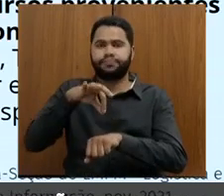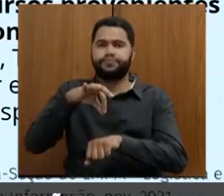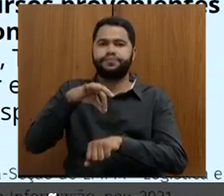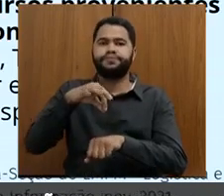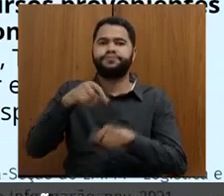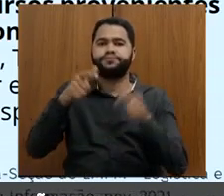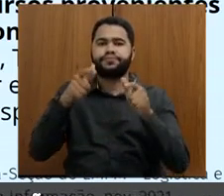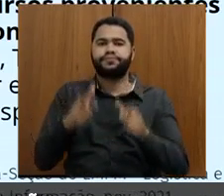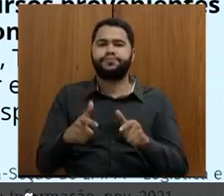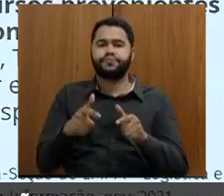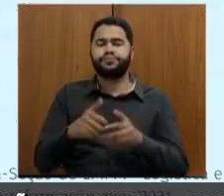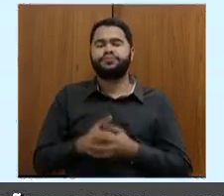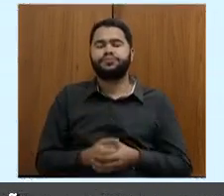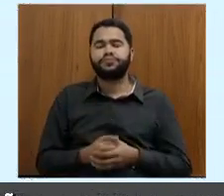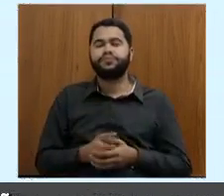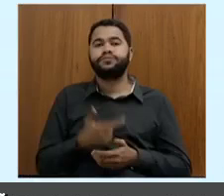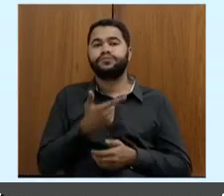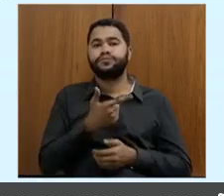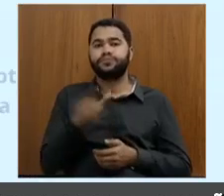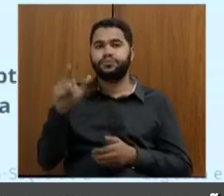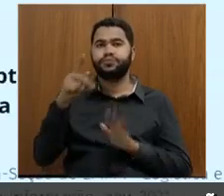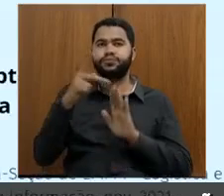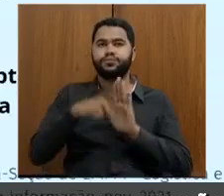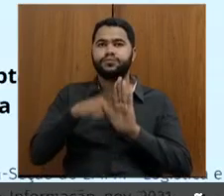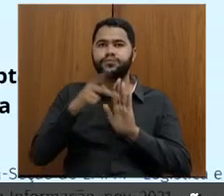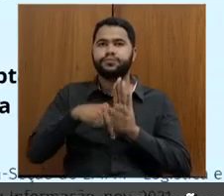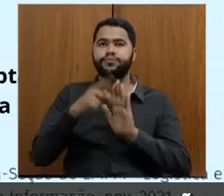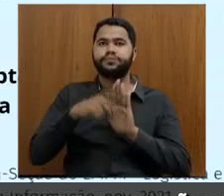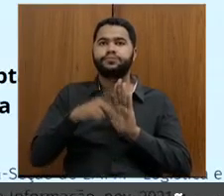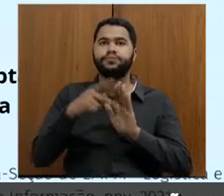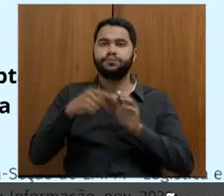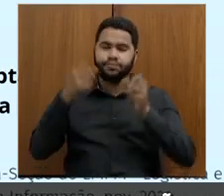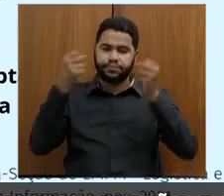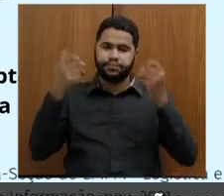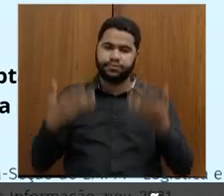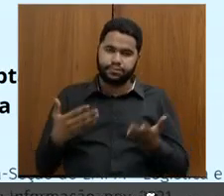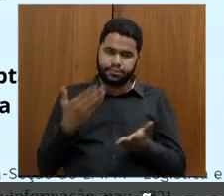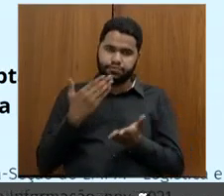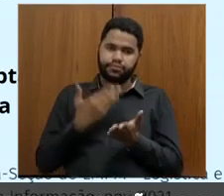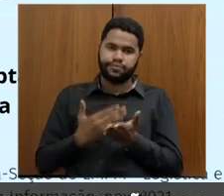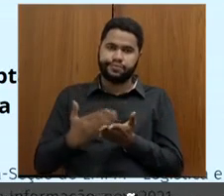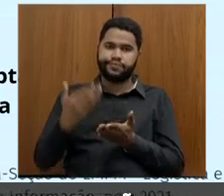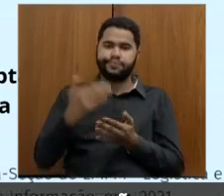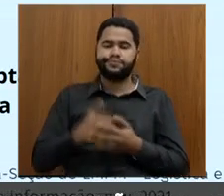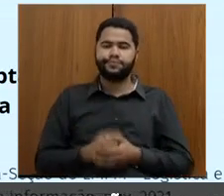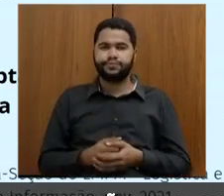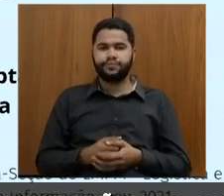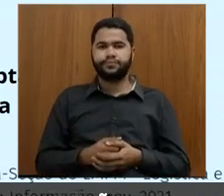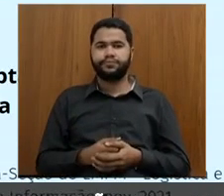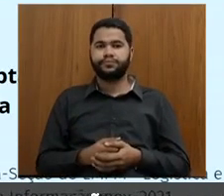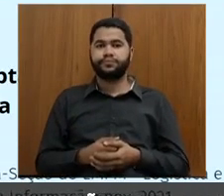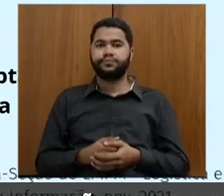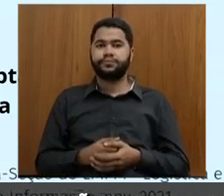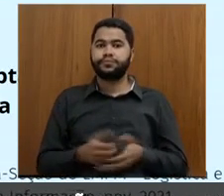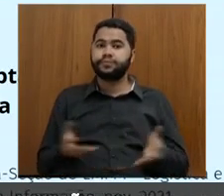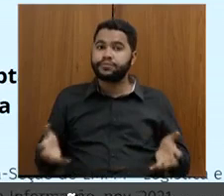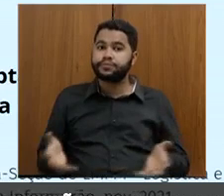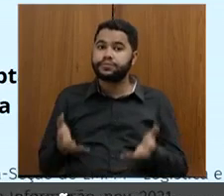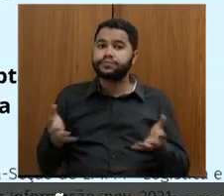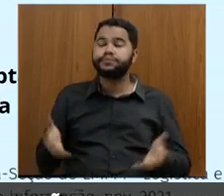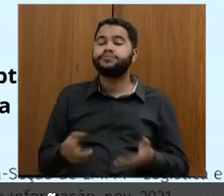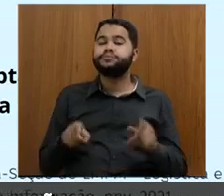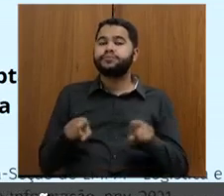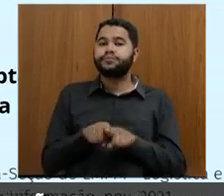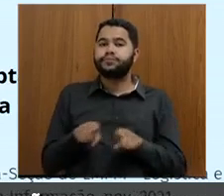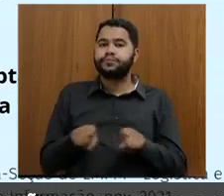e o outro projeto né que ali como a gente falou no início é investir também na